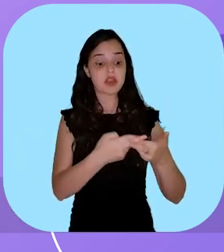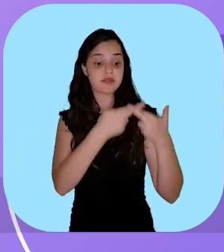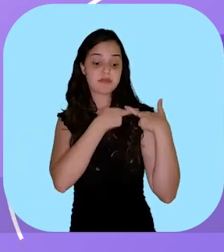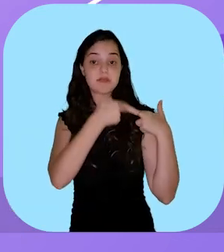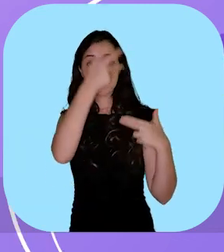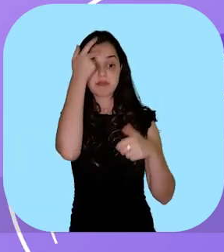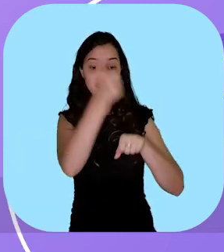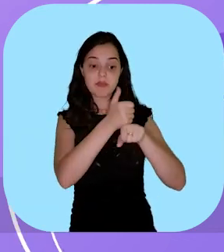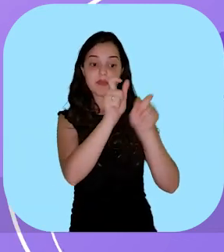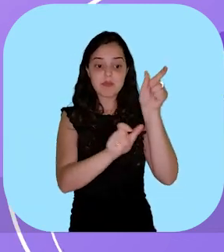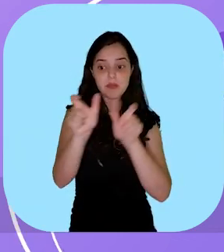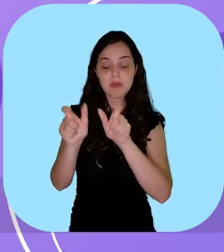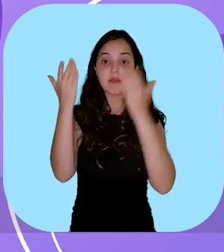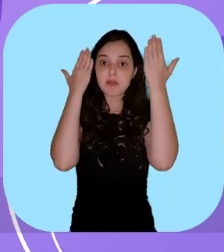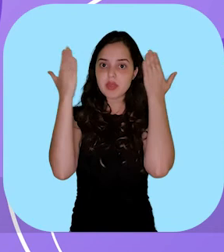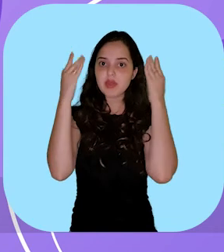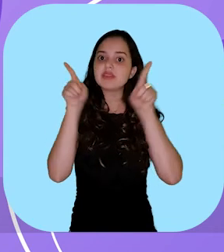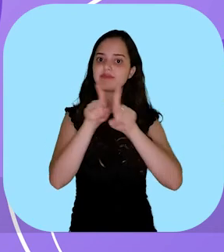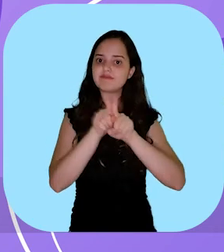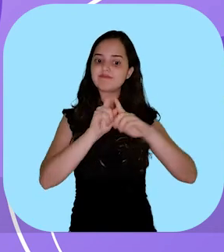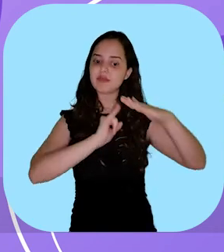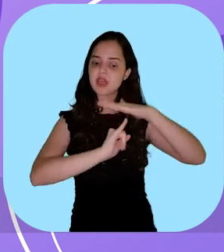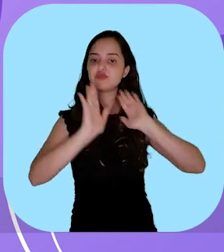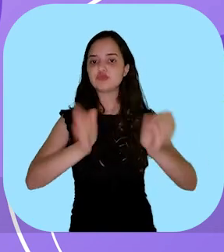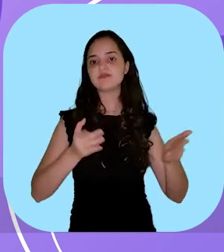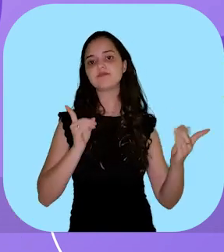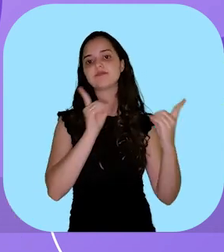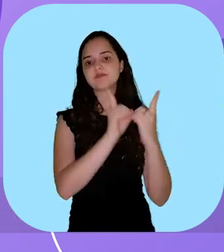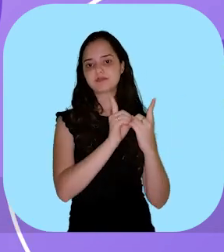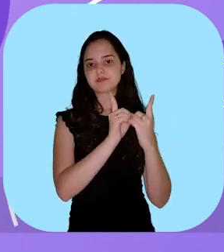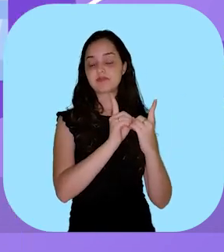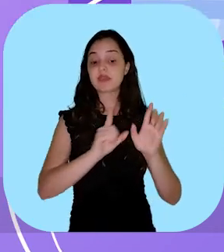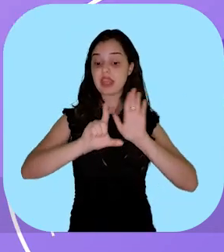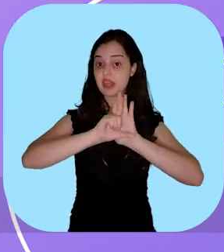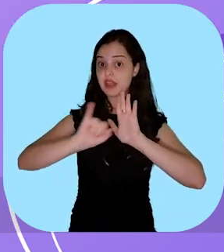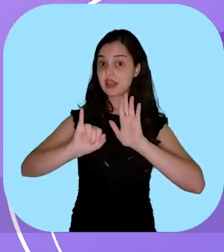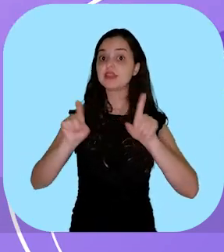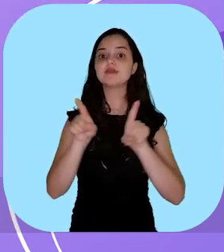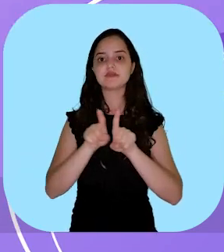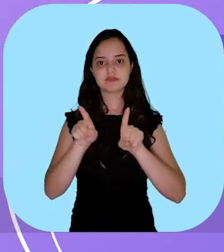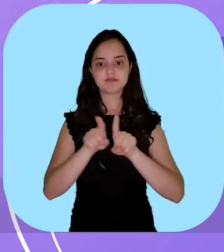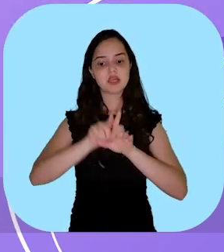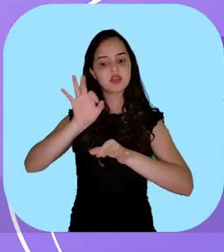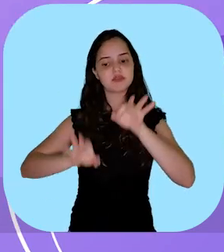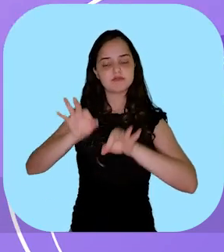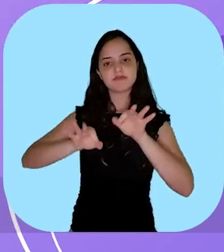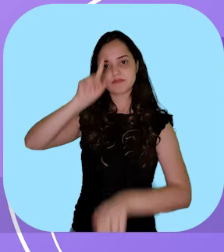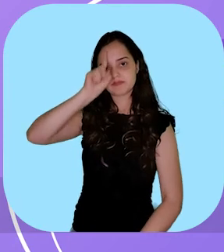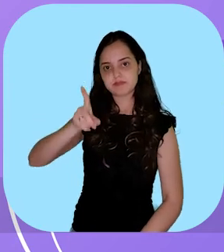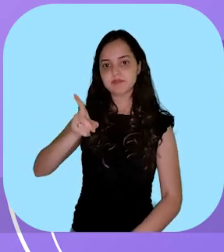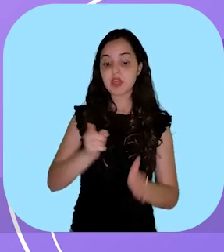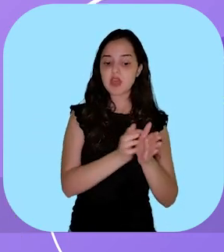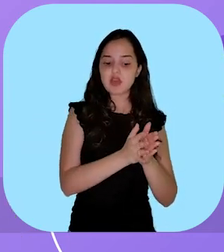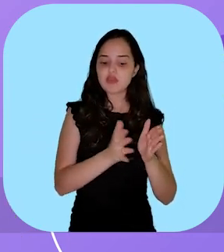responsabilidade da psicóloga e da instituição na qual se deu a prestação do serviço. Por lei e por determinação judicial,